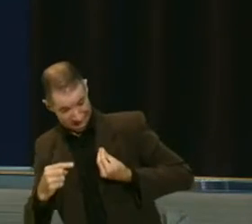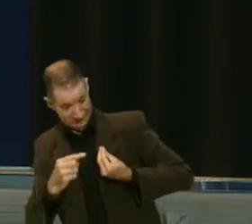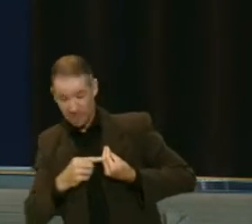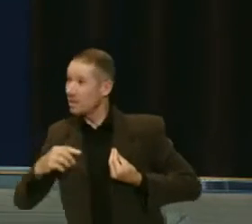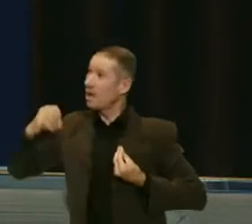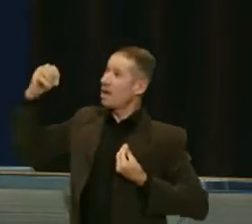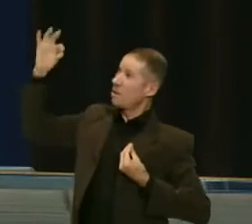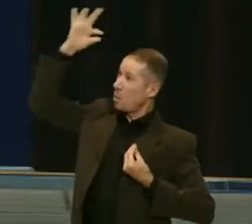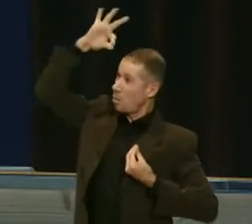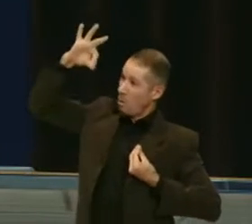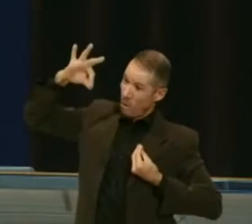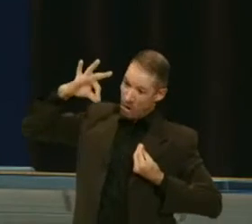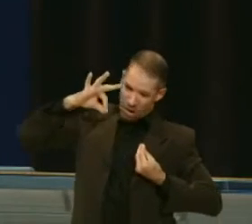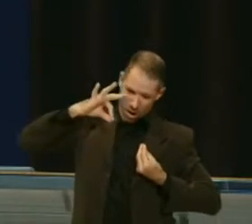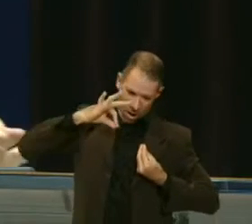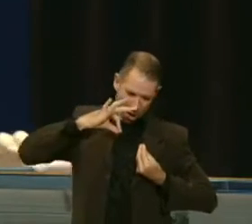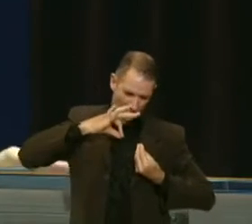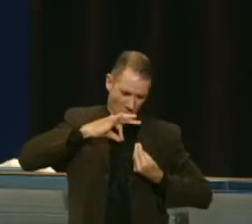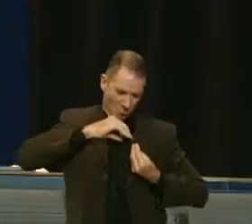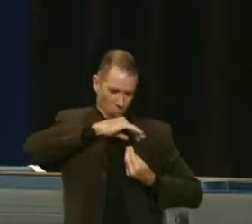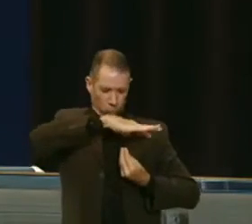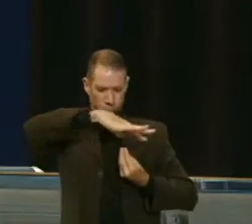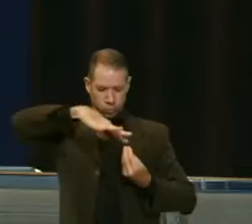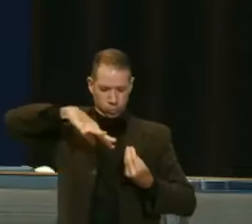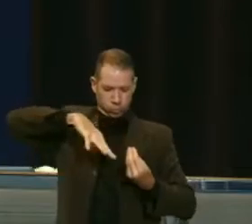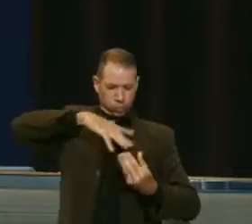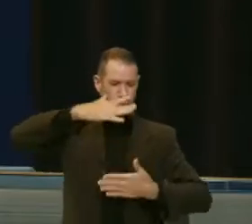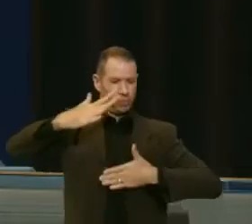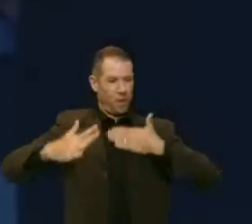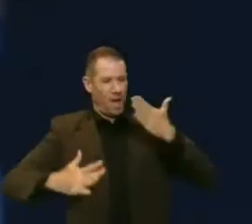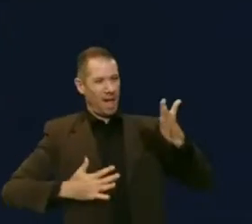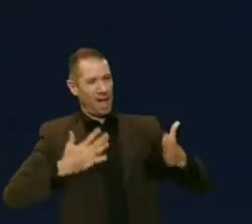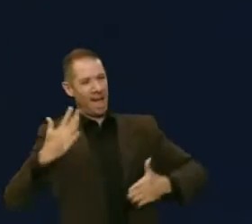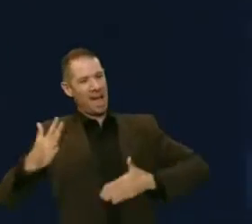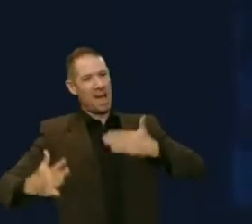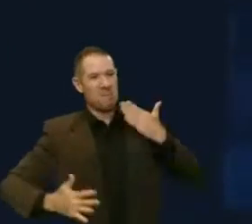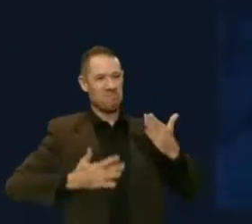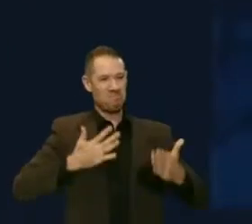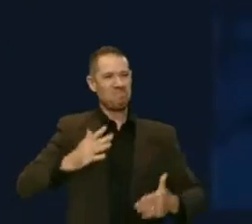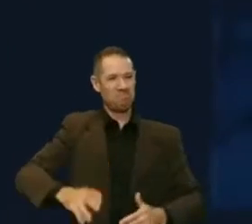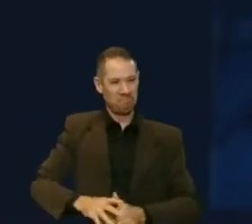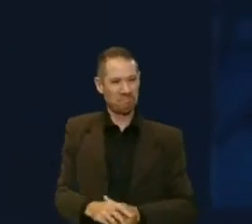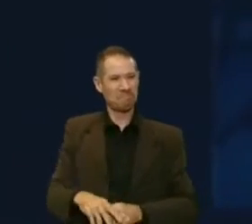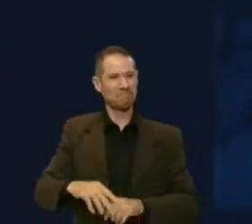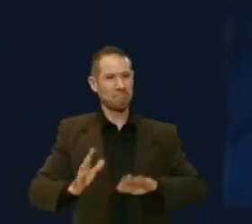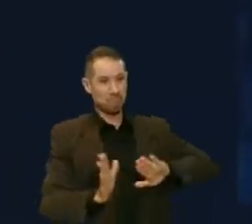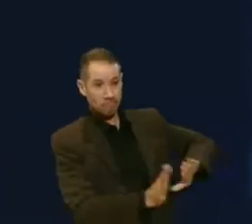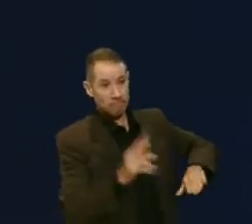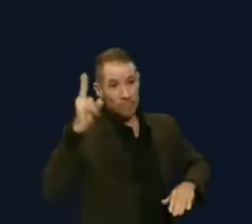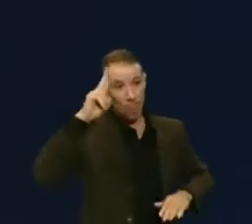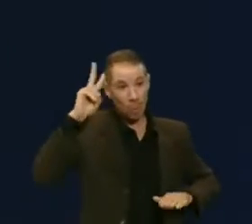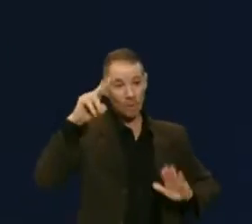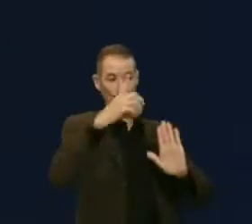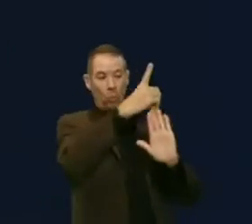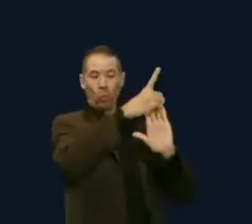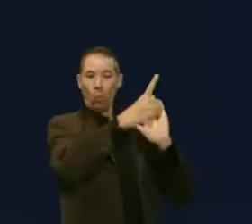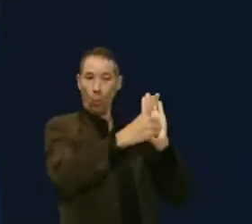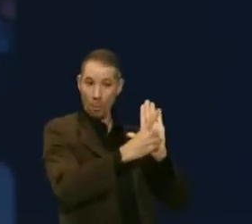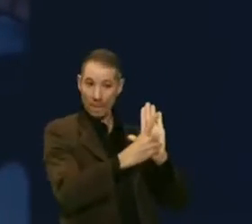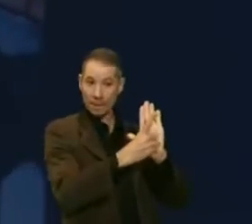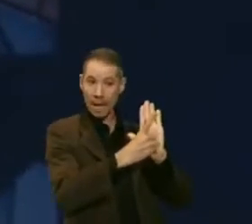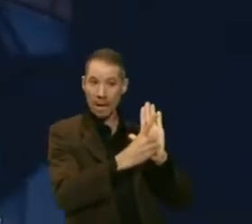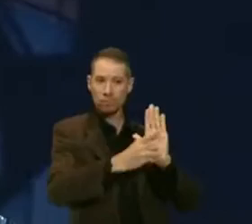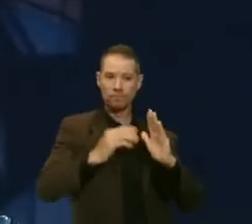derramado nos nossos corações. Eu lembro de um documentário que eu vi sobre a